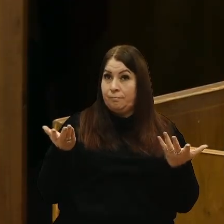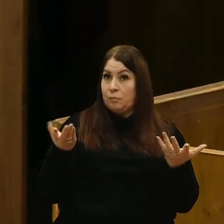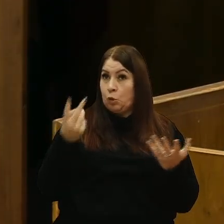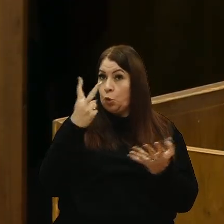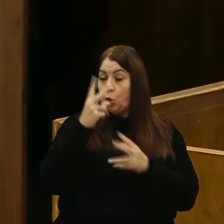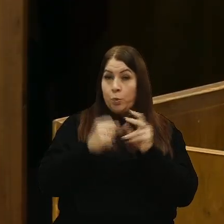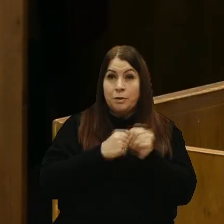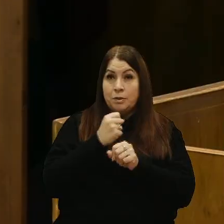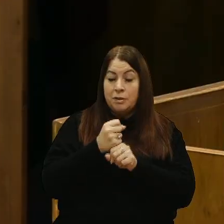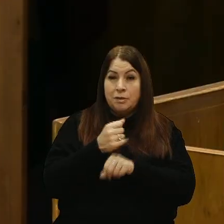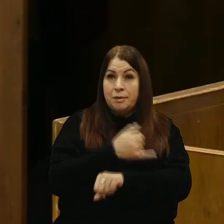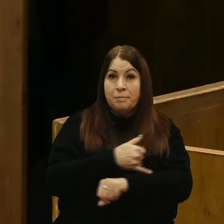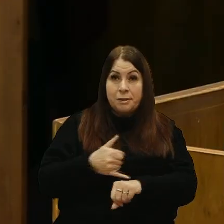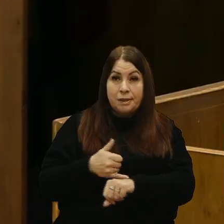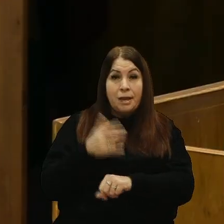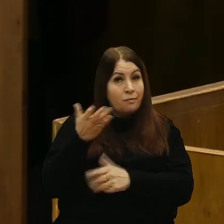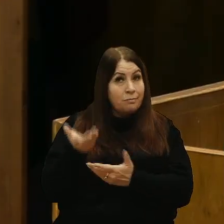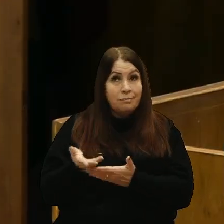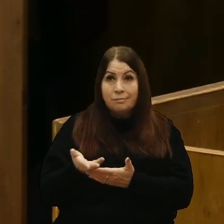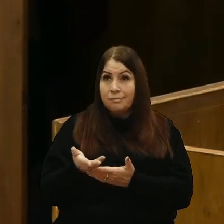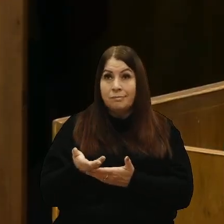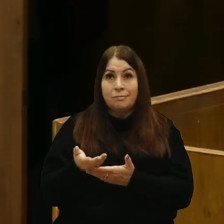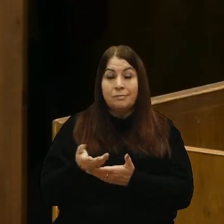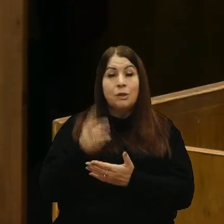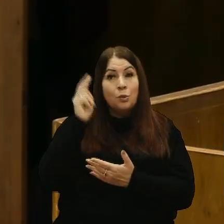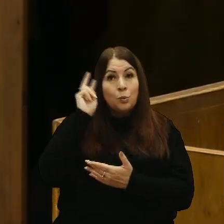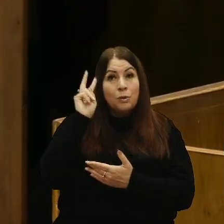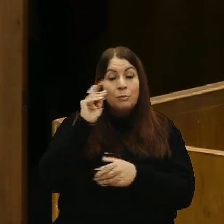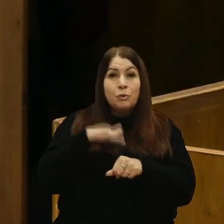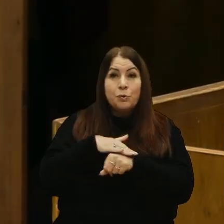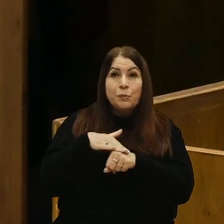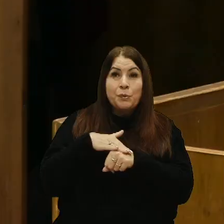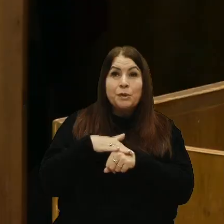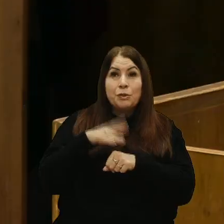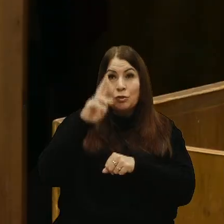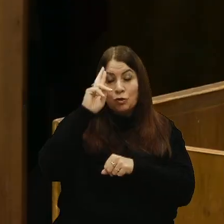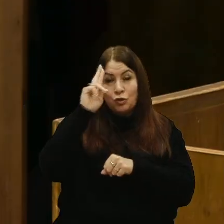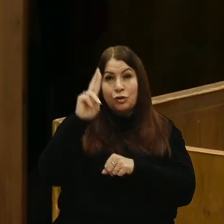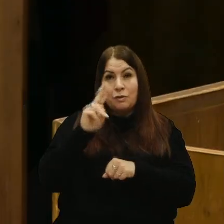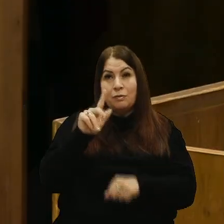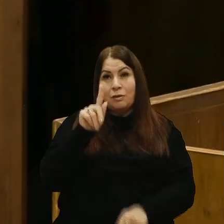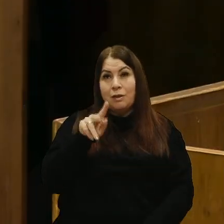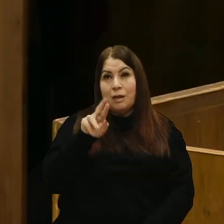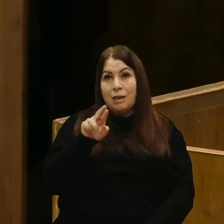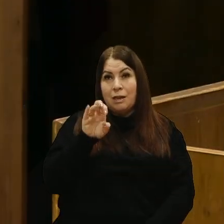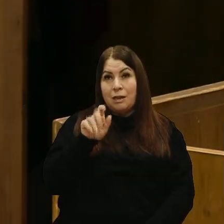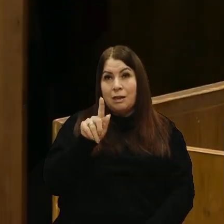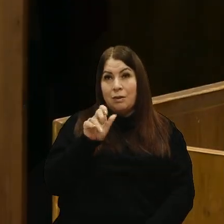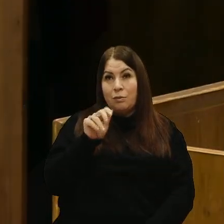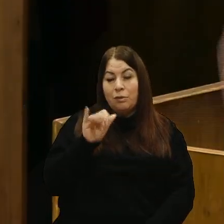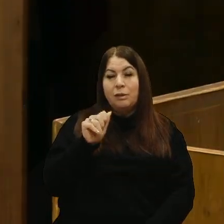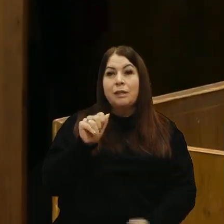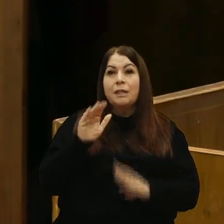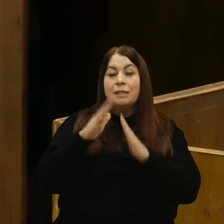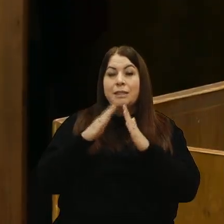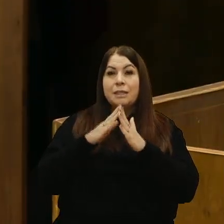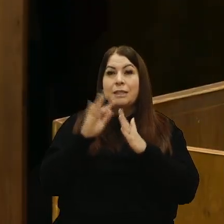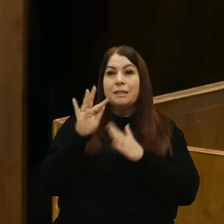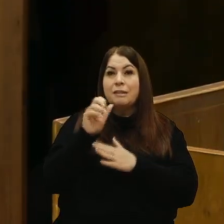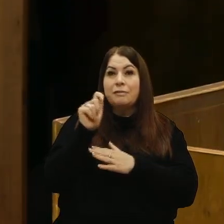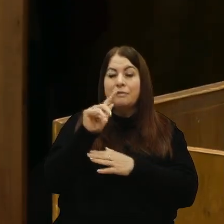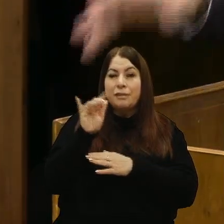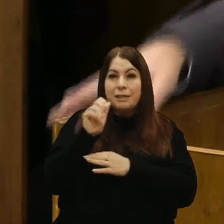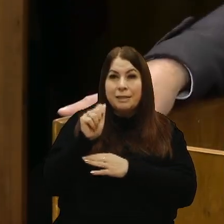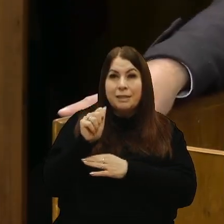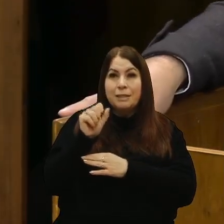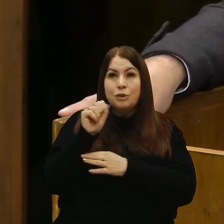2 anos que se passaram dessa situação. Eu lembro de conversar à época com a chefe de gabinete Grégora quando as casas de Fazenda Souza ficaram